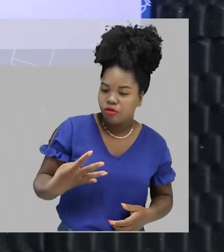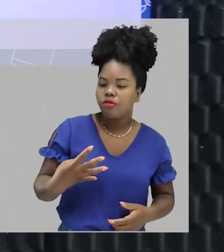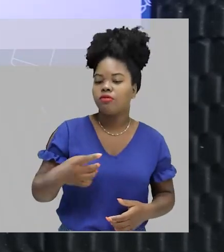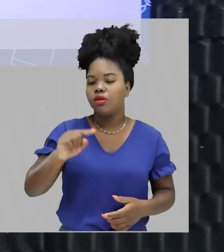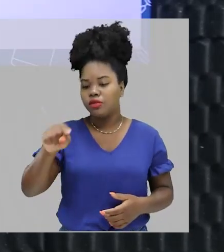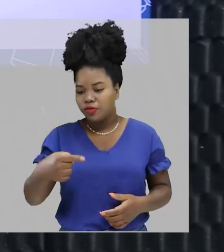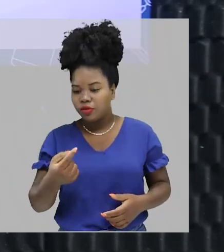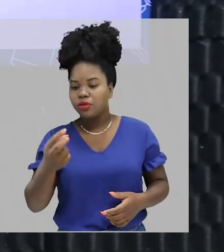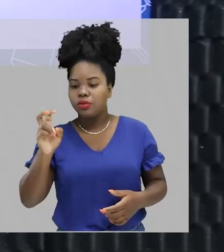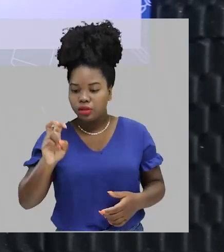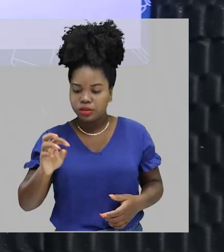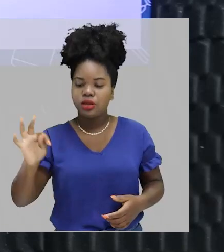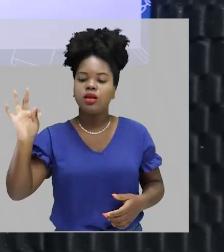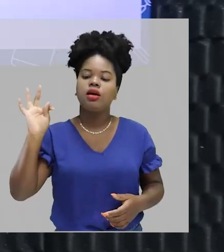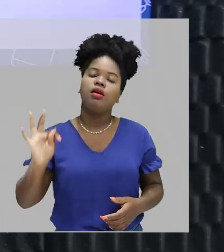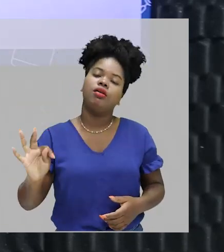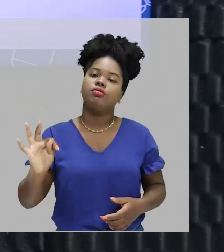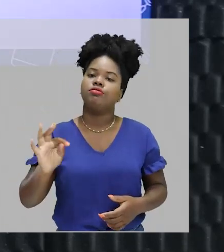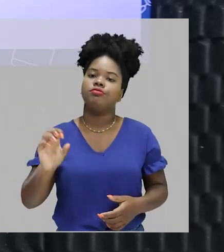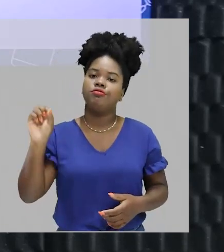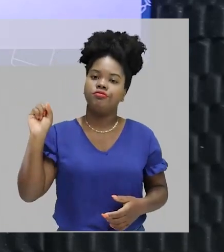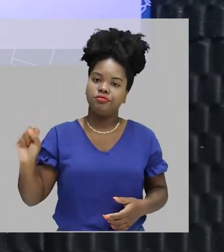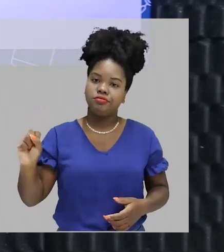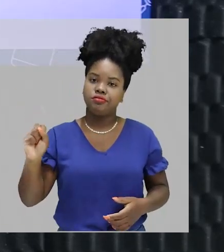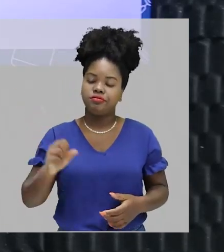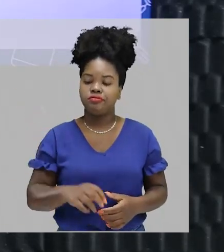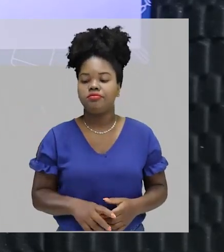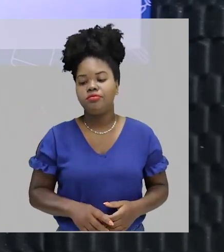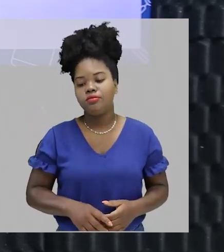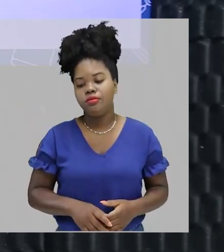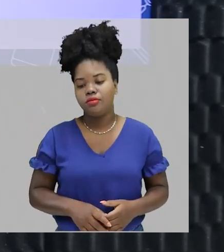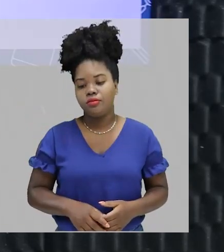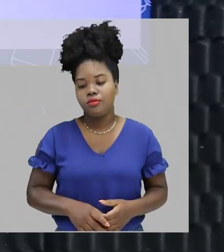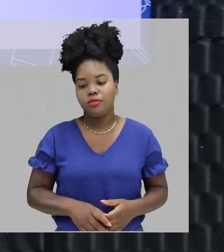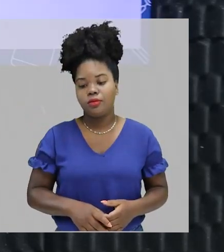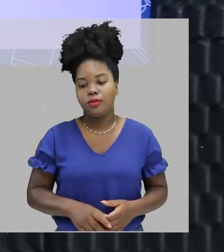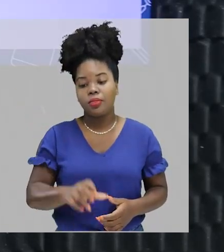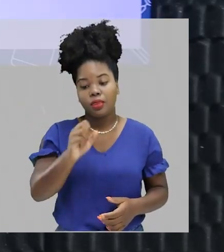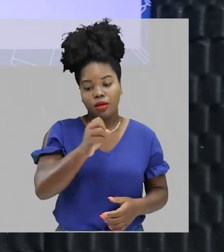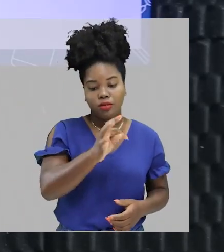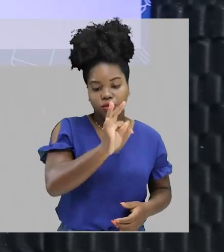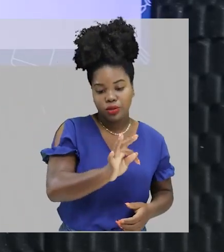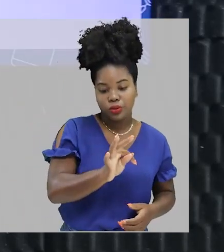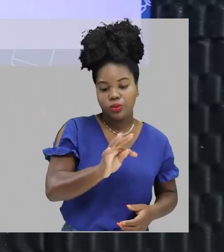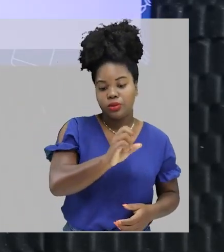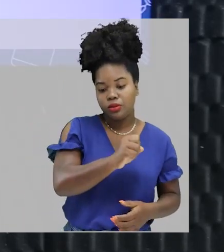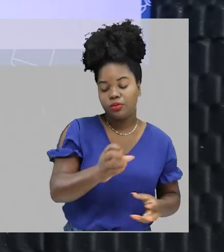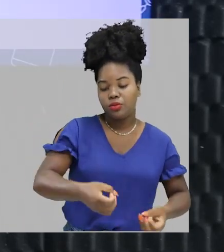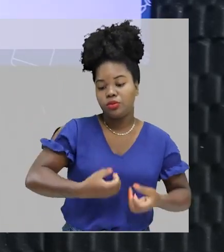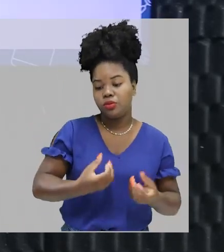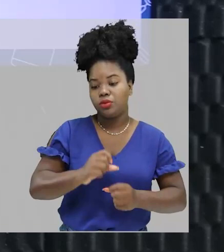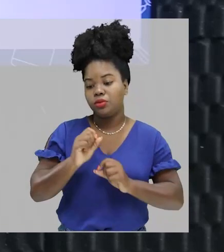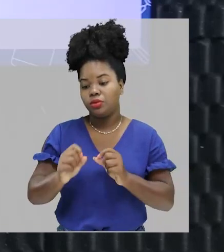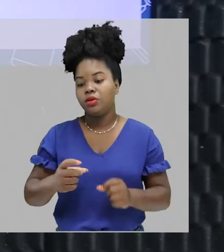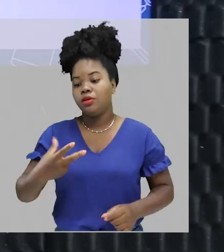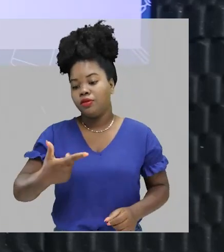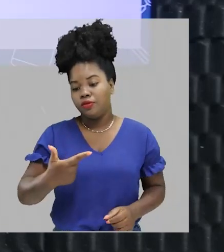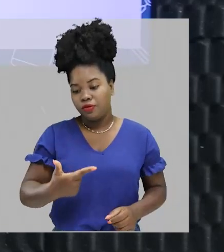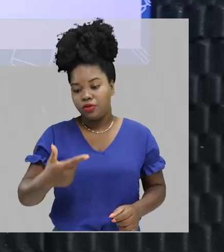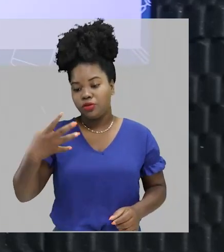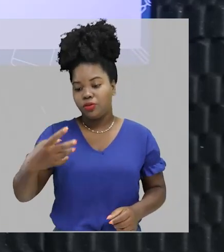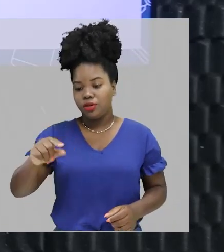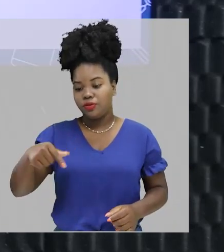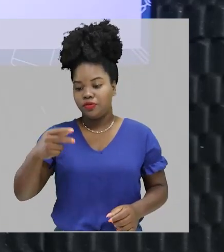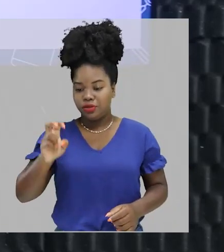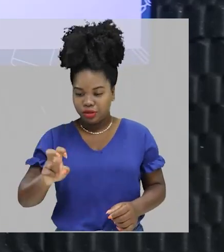24,5 toneladas do ácido sulfúrico. Então, 8 toneladas do enxofre vai produzir